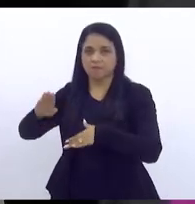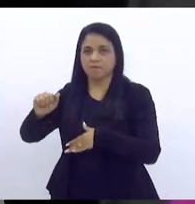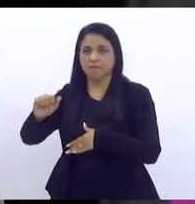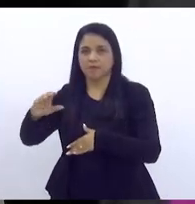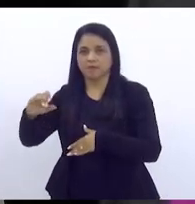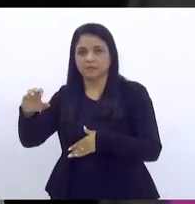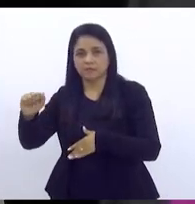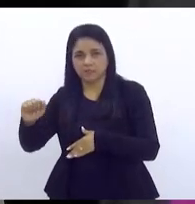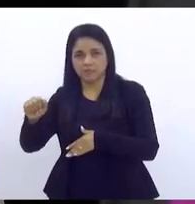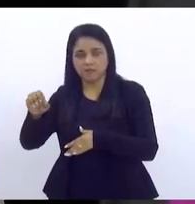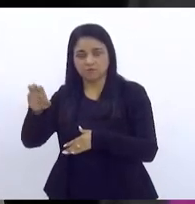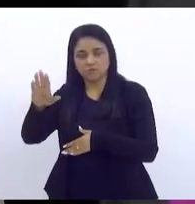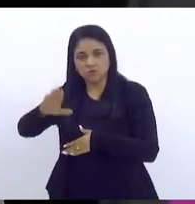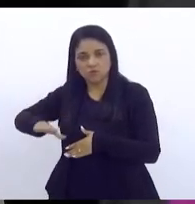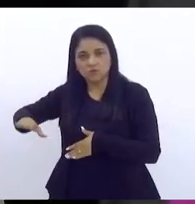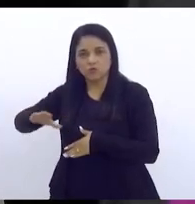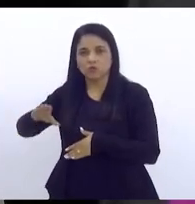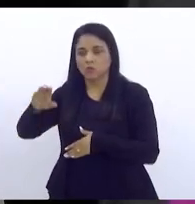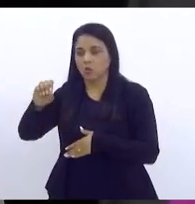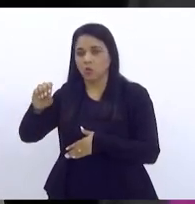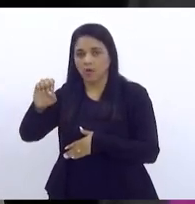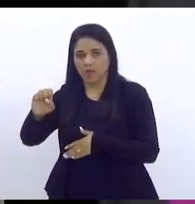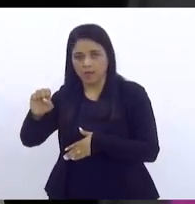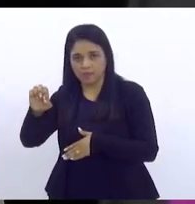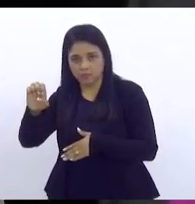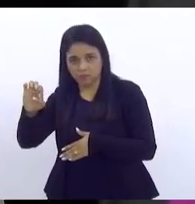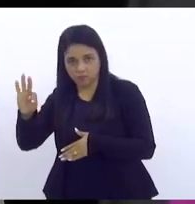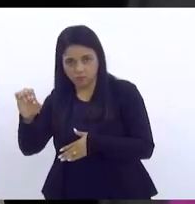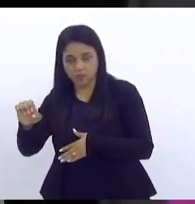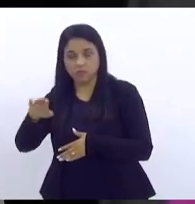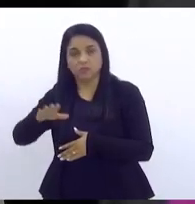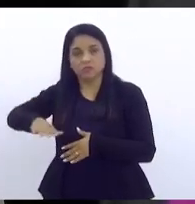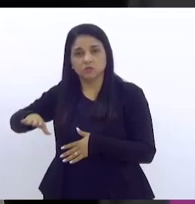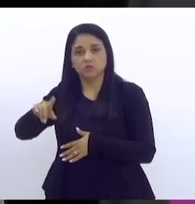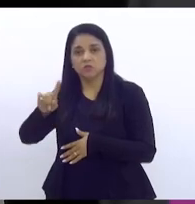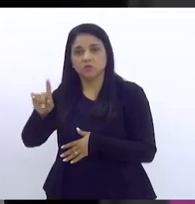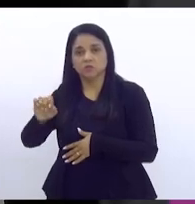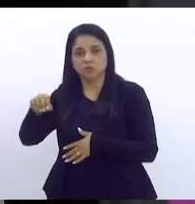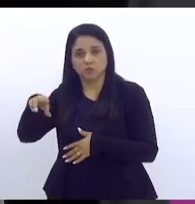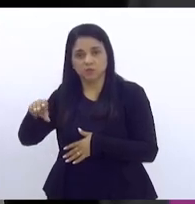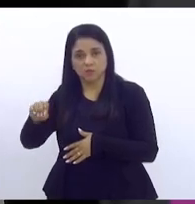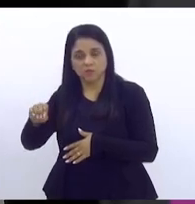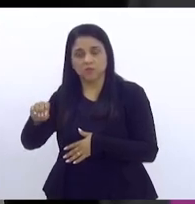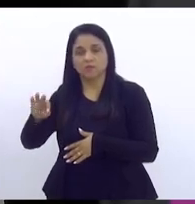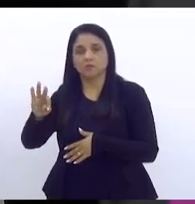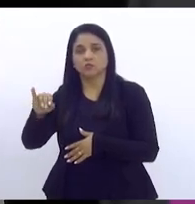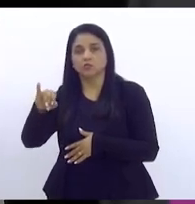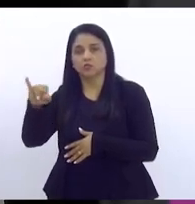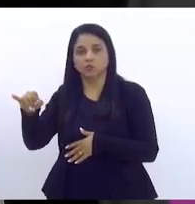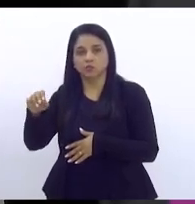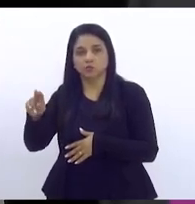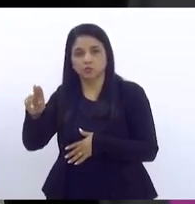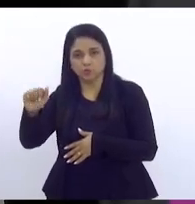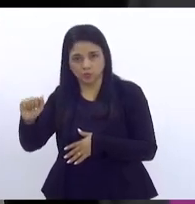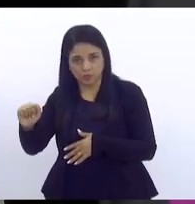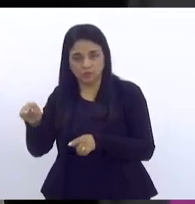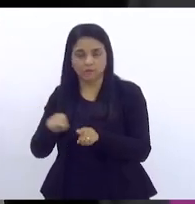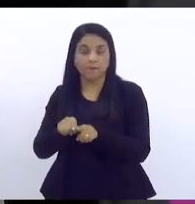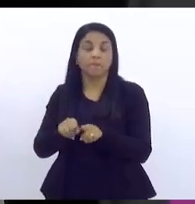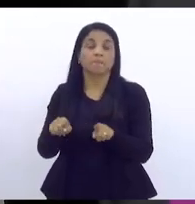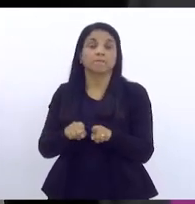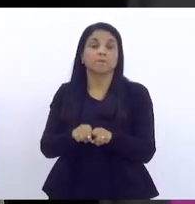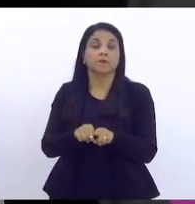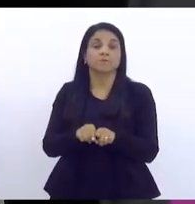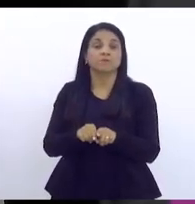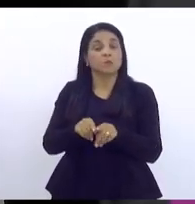zona oeste na região da Barra da Tijuca eh que é o canal das taxas e e o arroio fundo eh Então as coisas